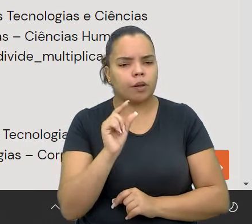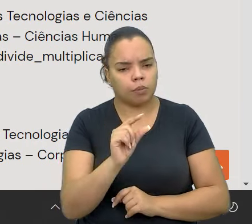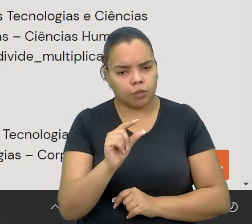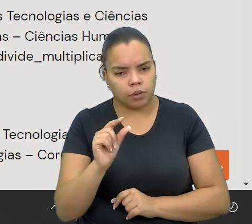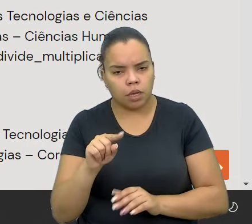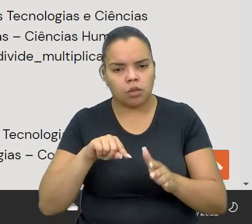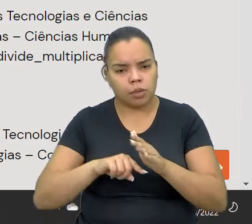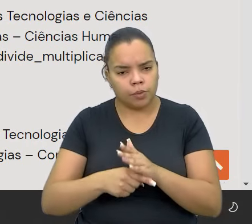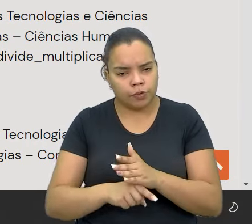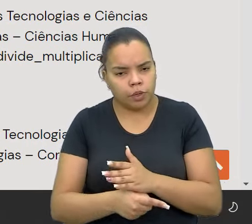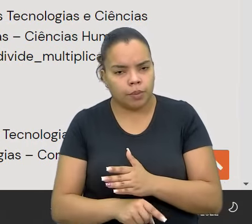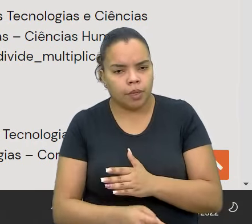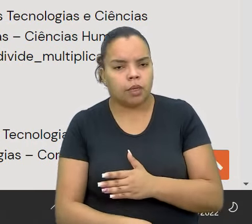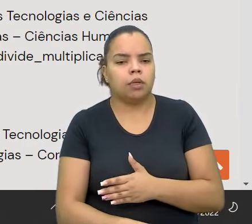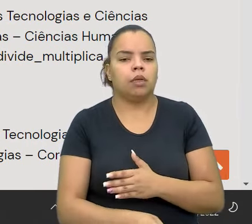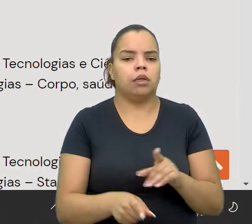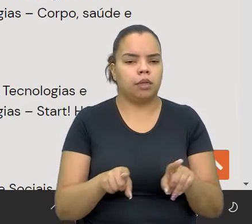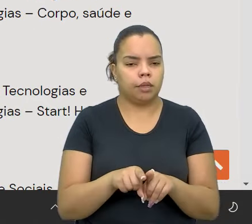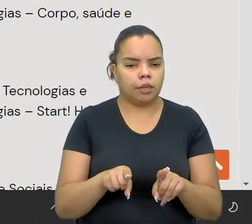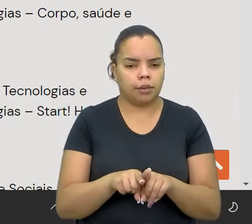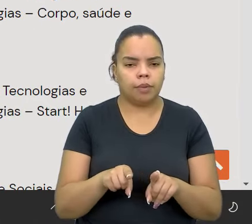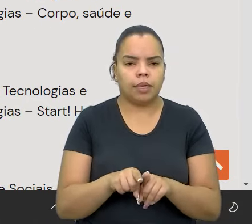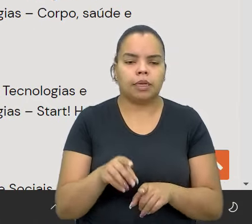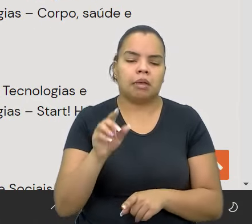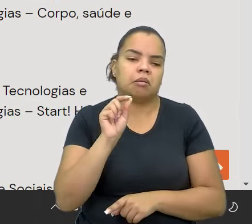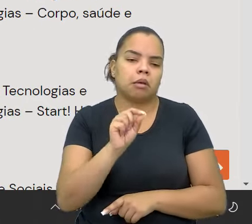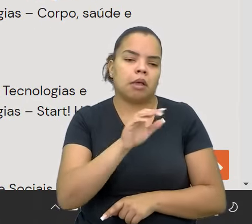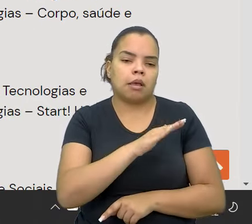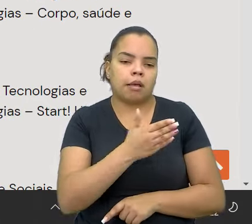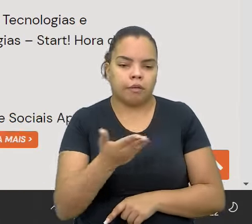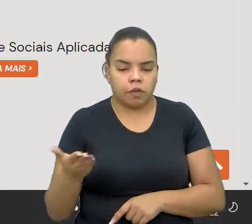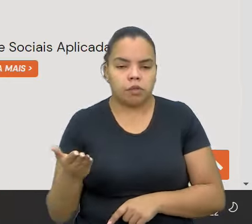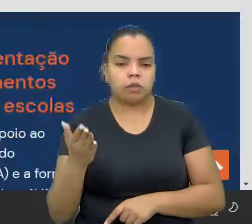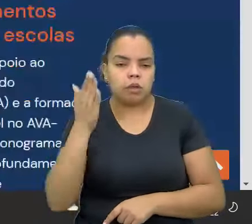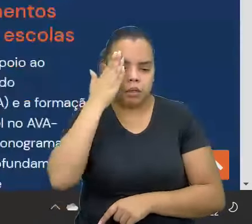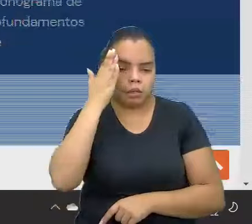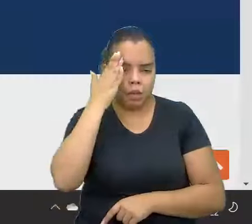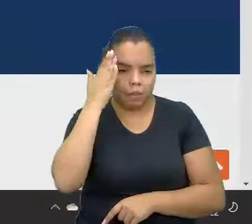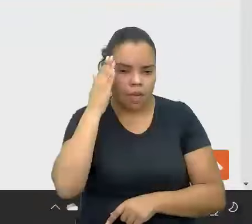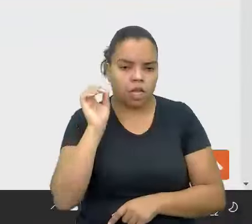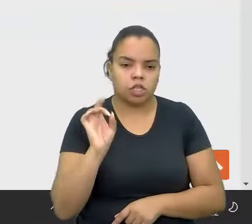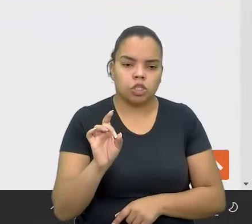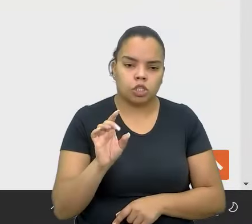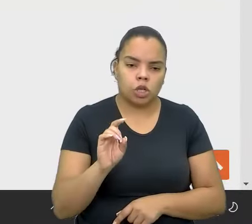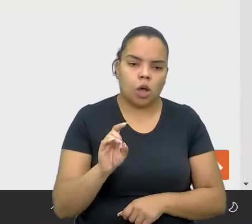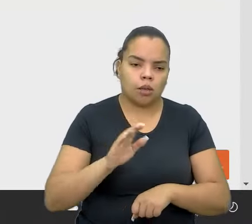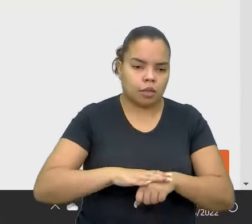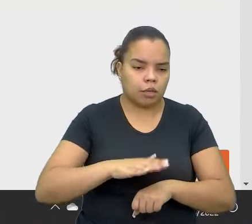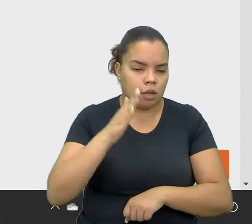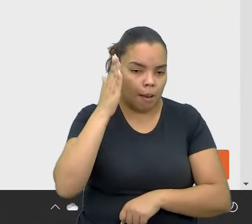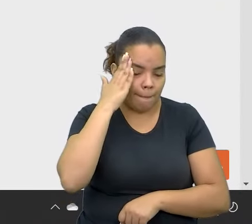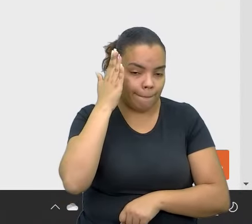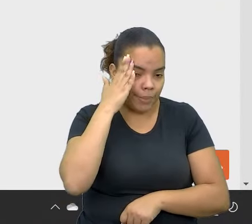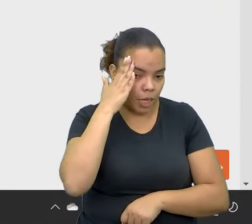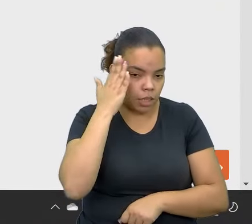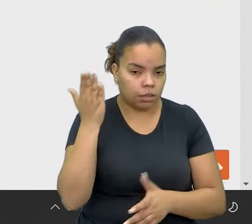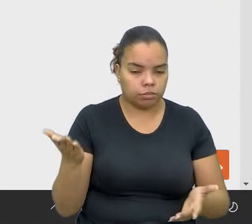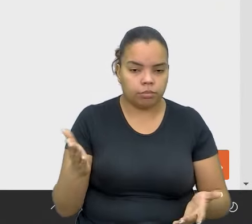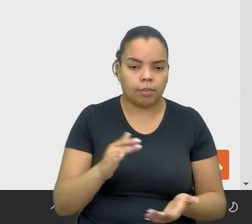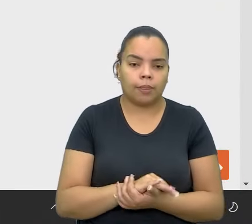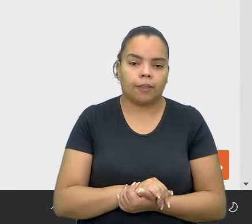Dos aprofundamentos curriculares. Quem quiser saber um pouquinho mais aí de os aprofundamentos, é só clicar nesse Saiba Mais e tudo mais.